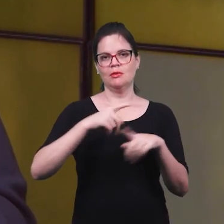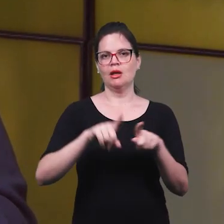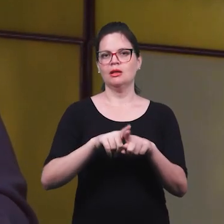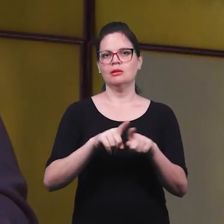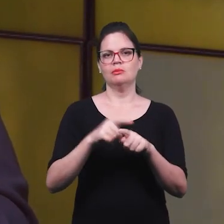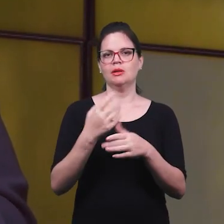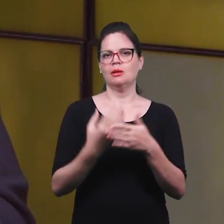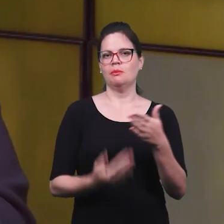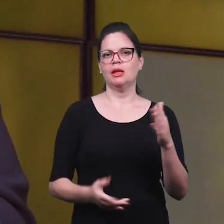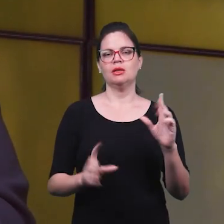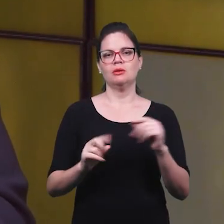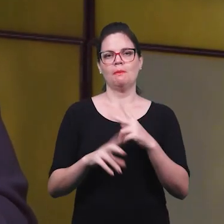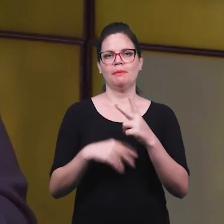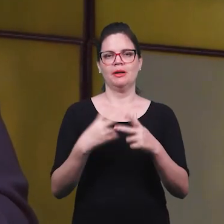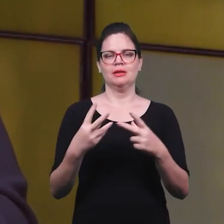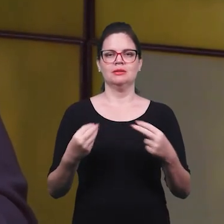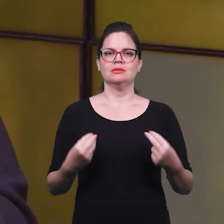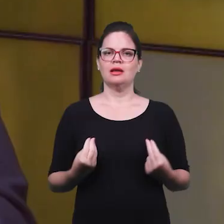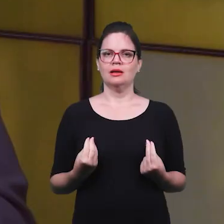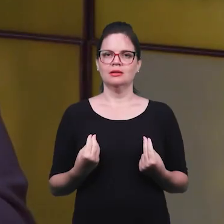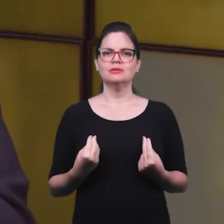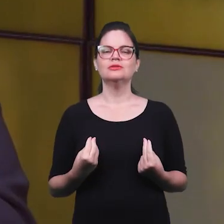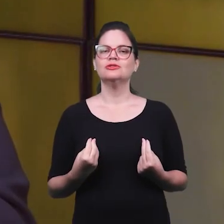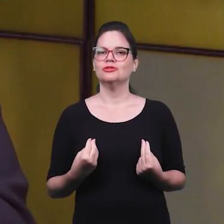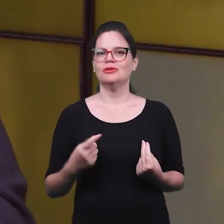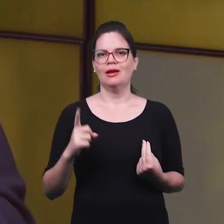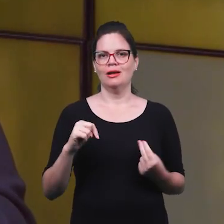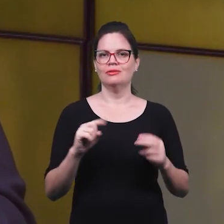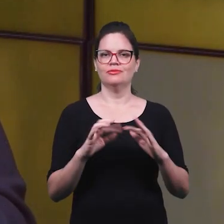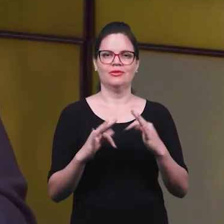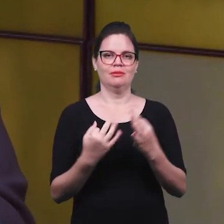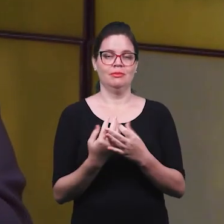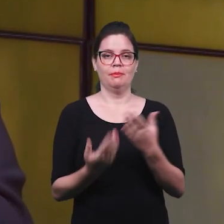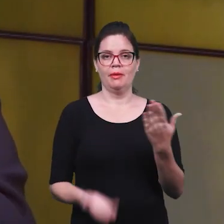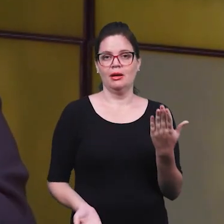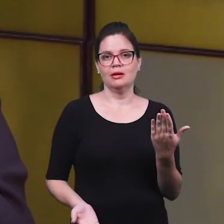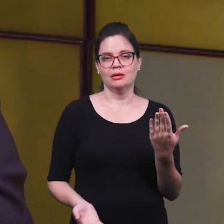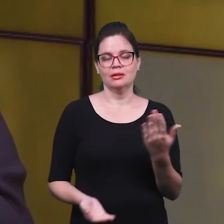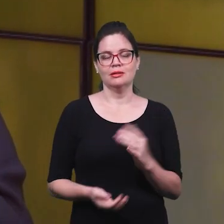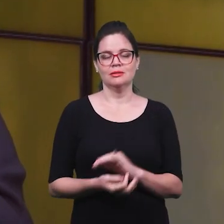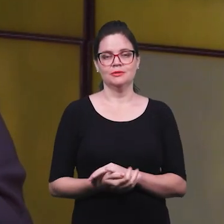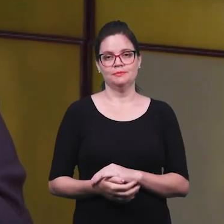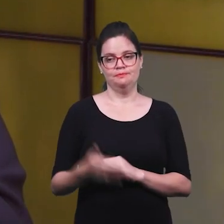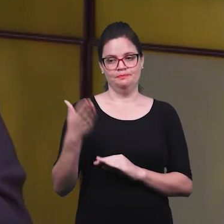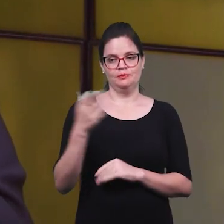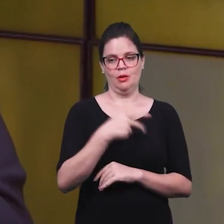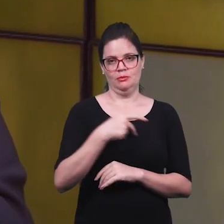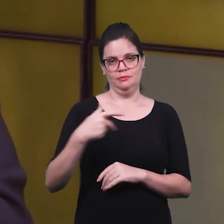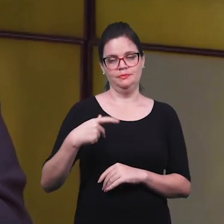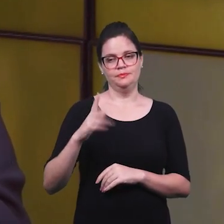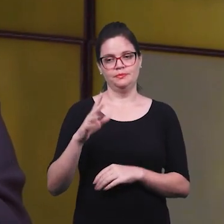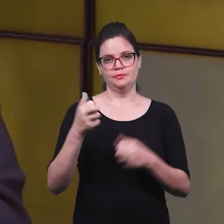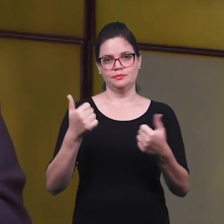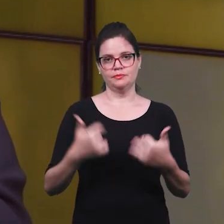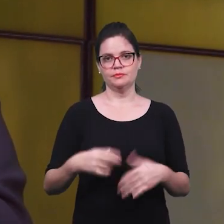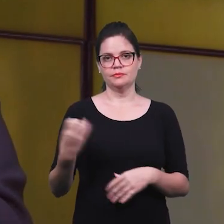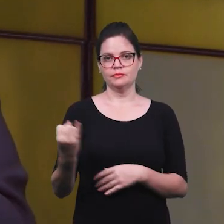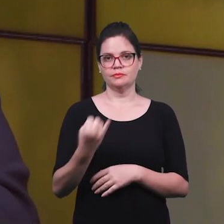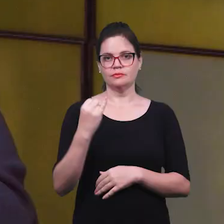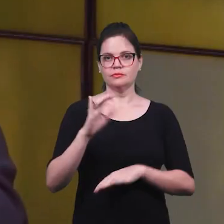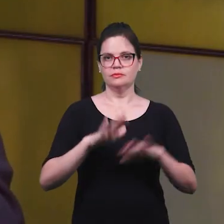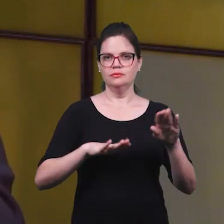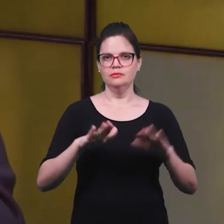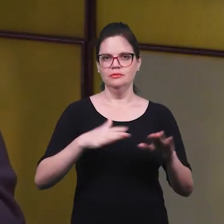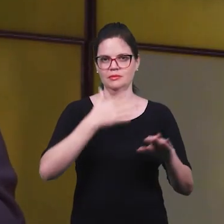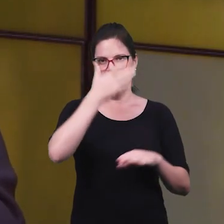maior presente que Deus deu ao homem, que é a família. O senhor tocou num ponto importante, né? Às vezes as pessoas vão